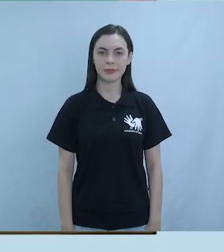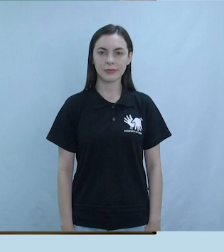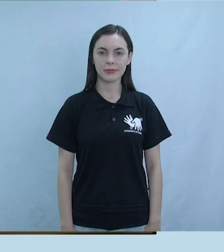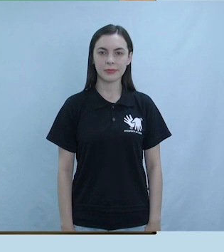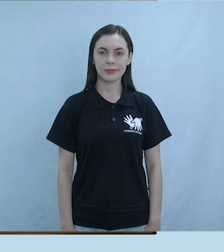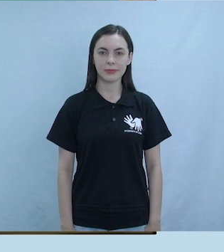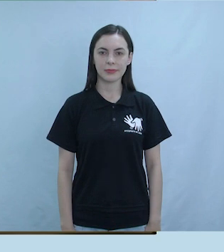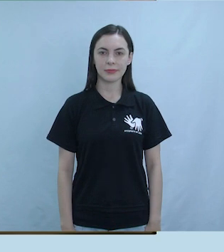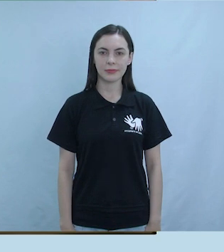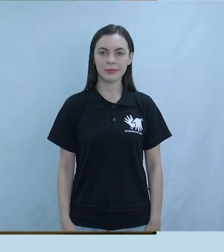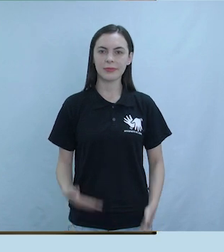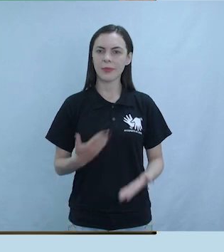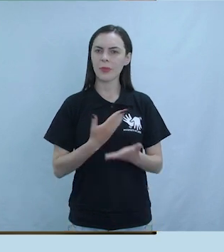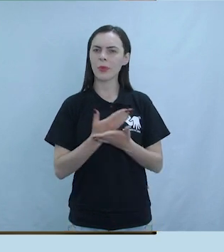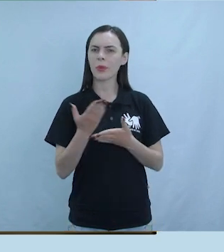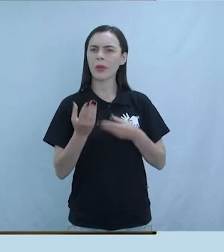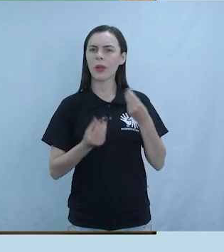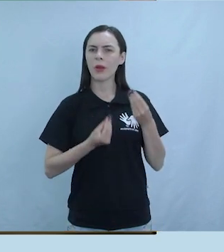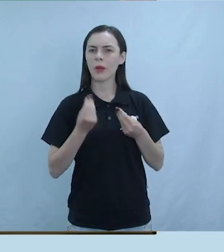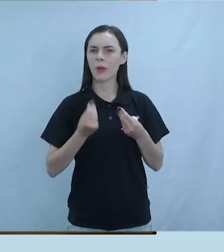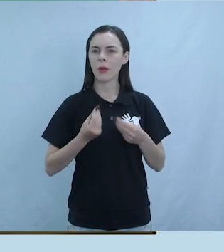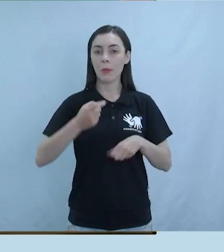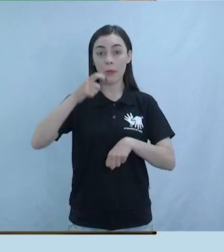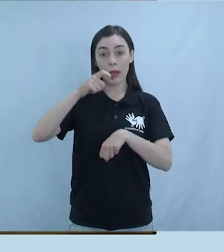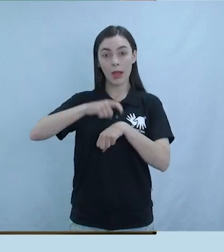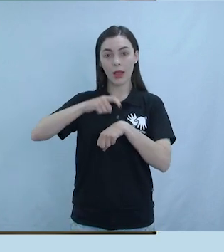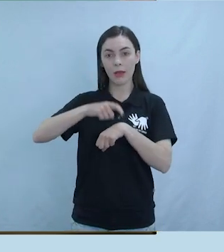começa com a hora da história.